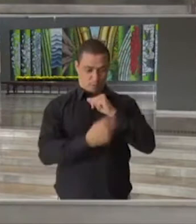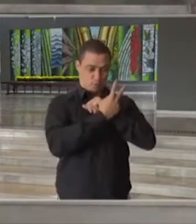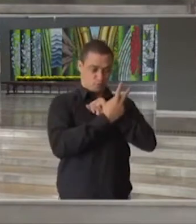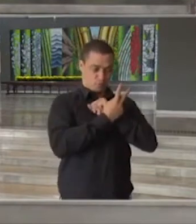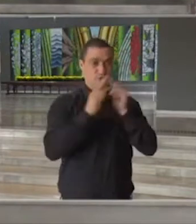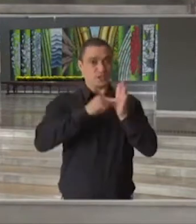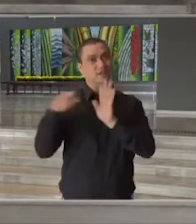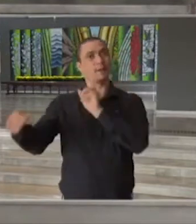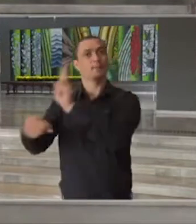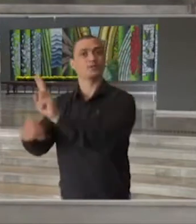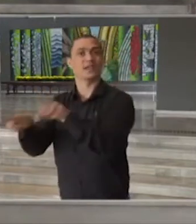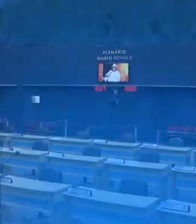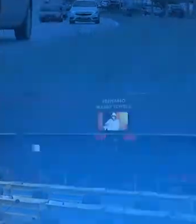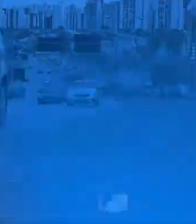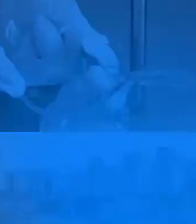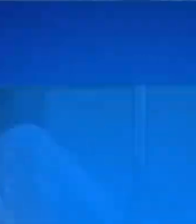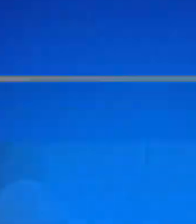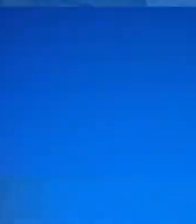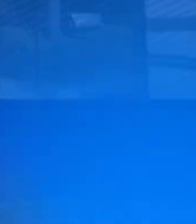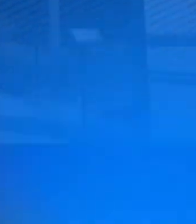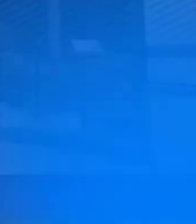protege também a sua família.